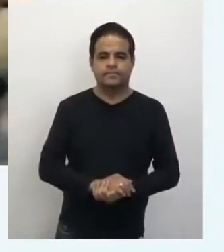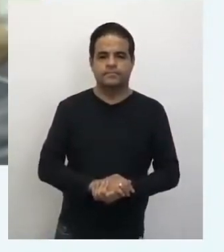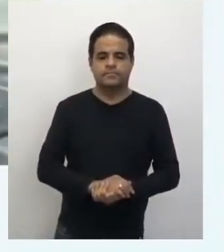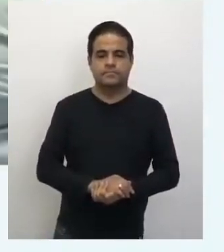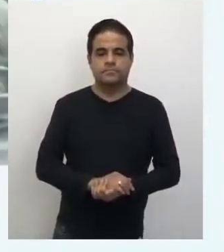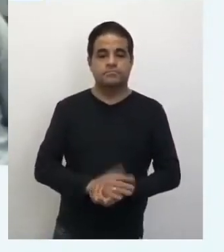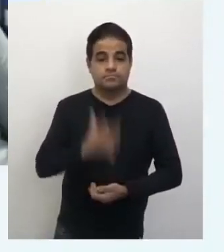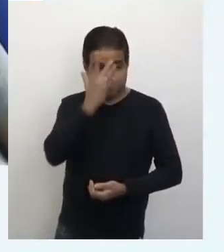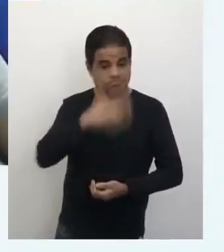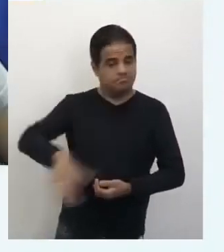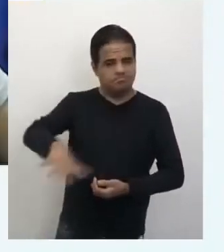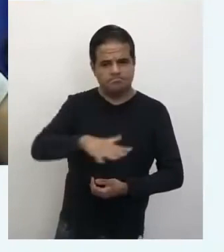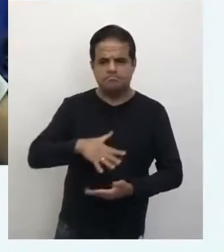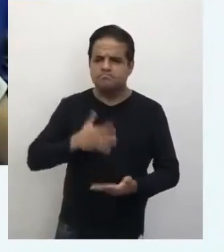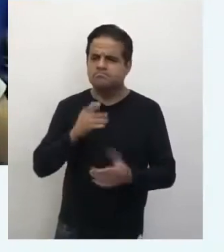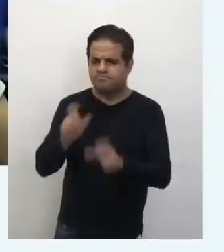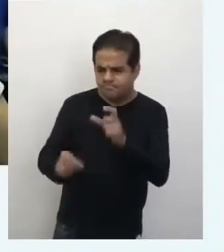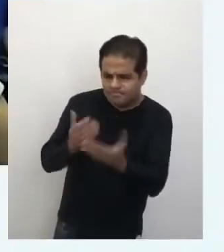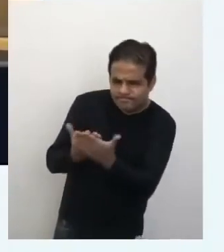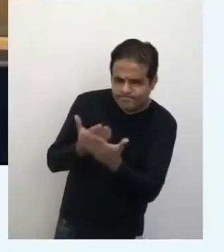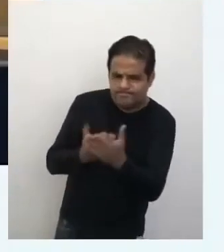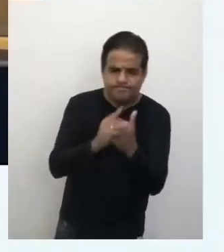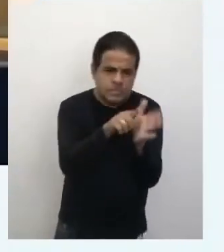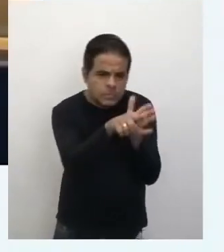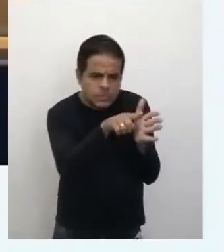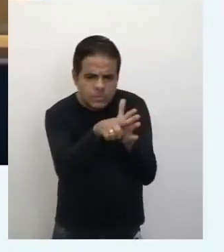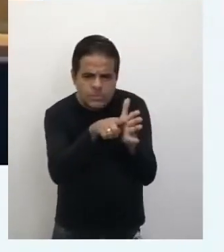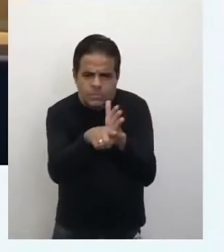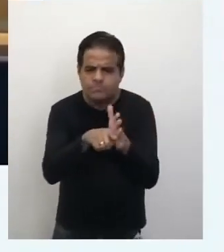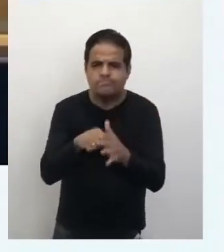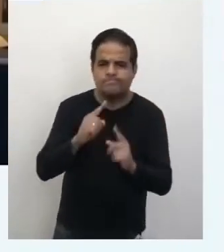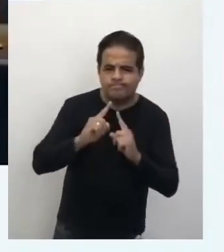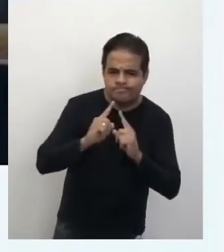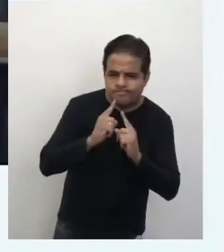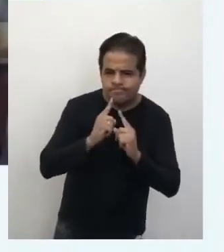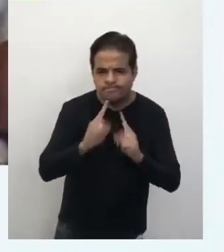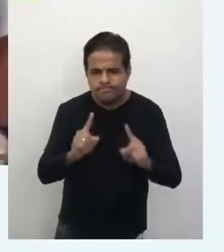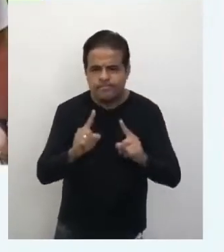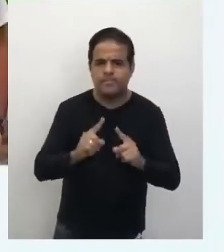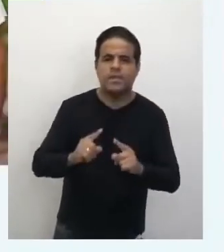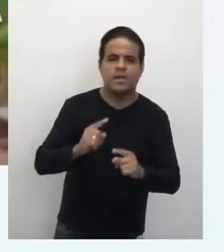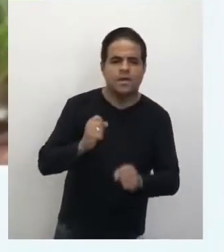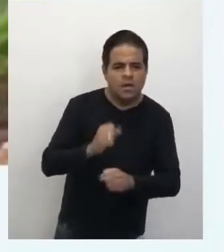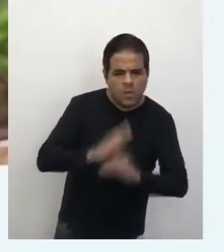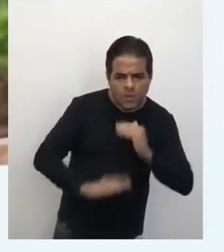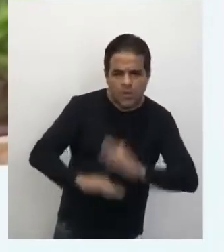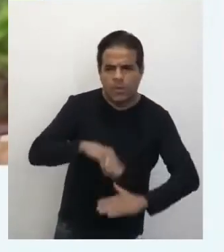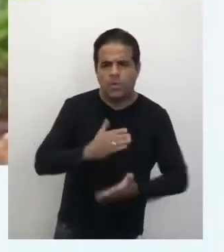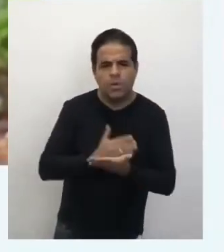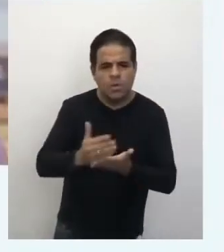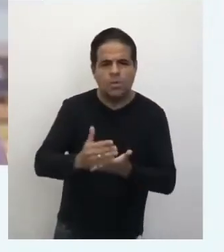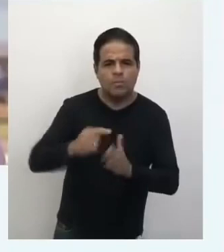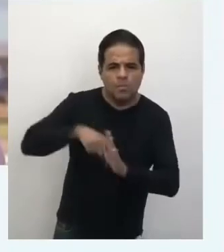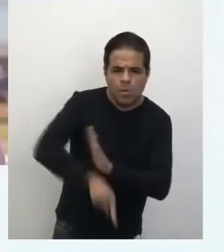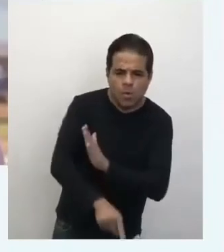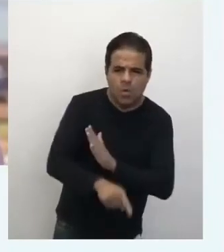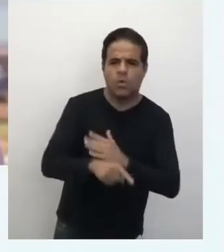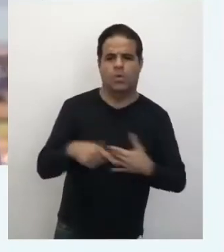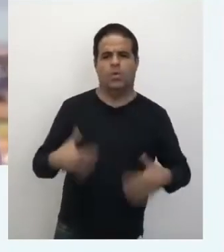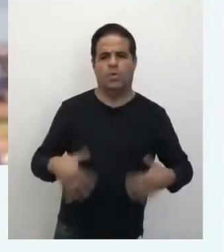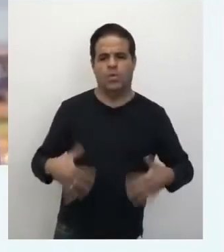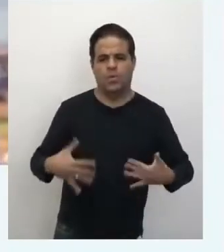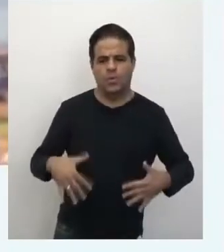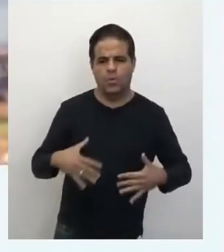Os ambientalistas que acompanham a construção de Belo Monte criticam o fato de a obra começar antes de os estudos serem aprofundados. Do ponto de